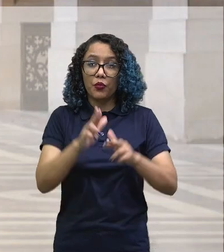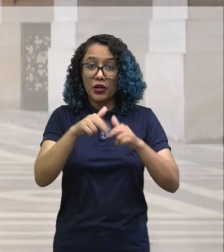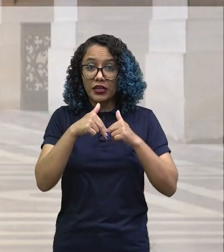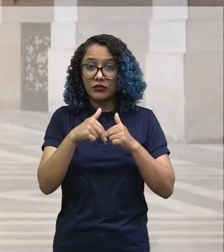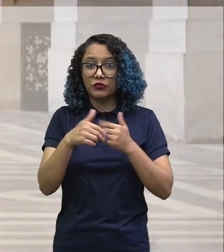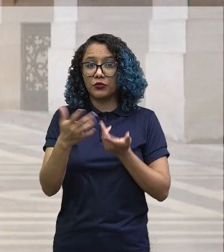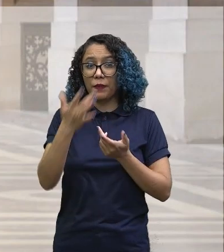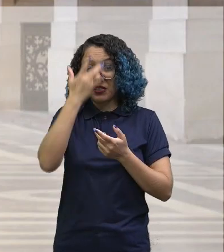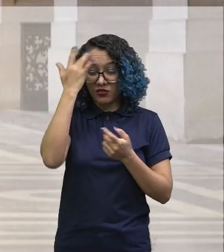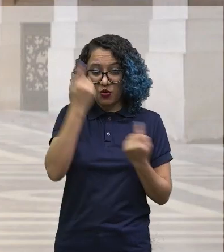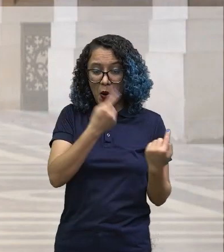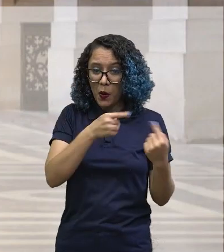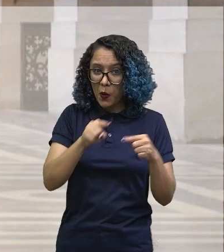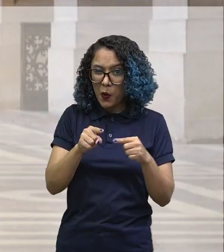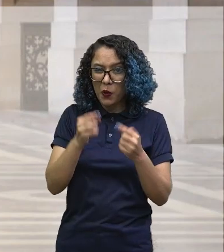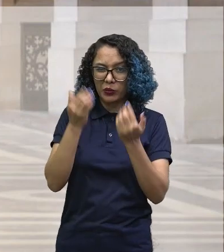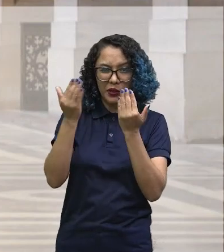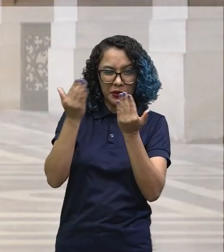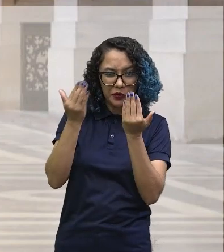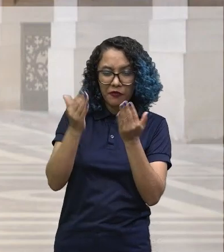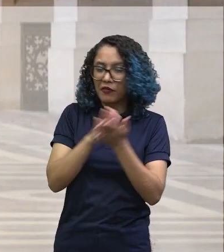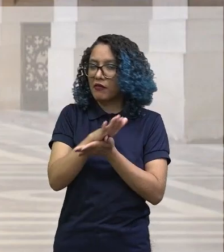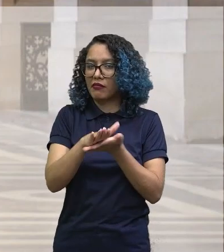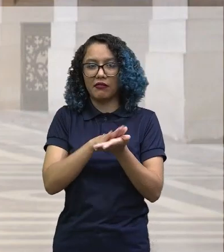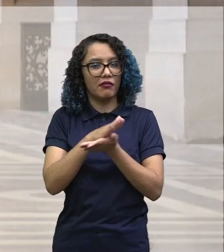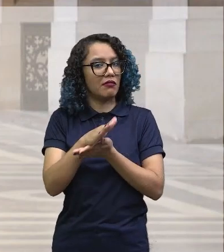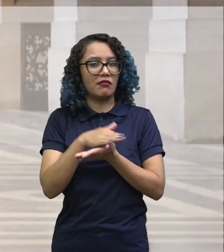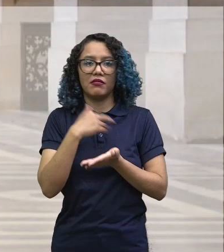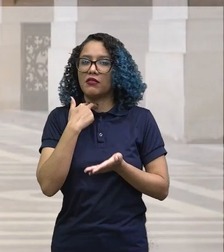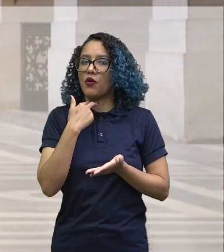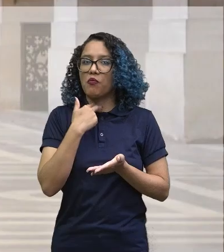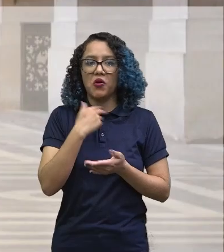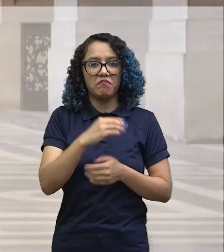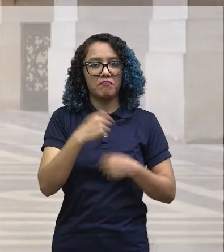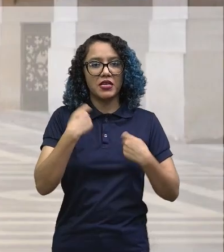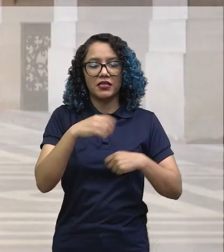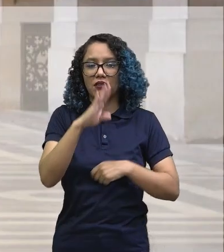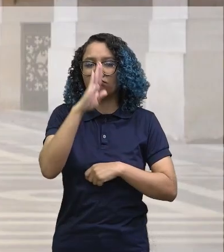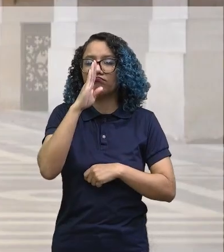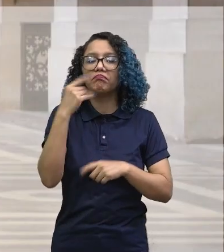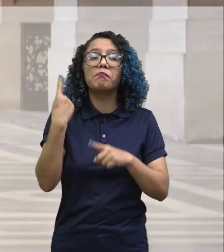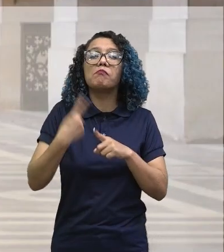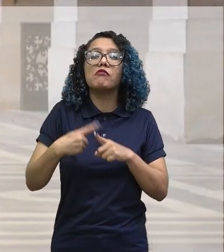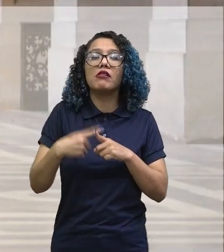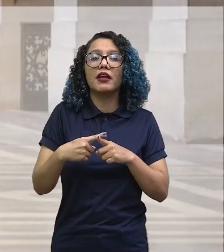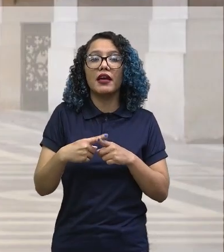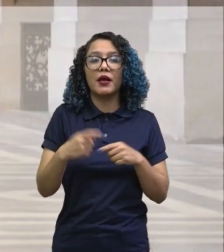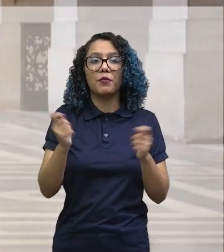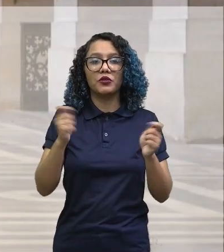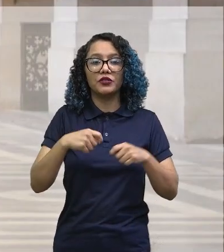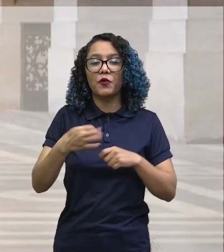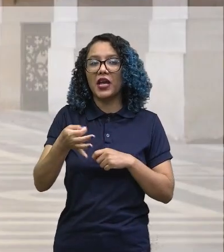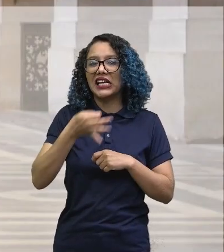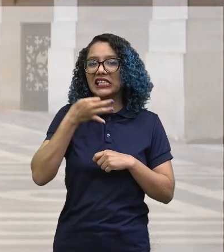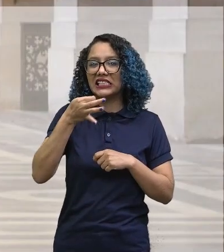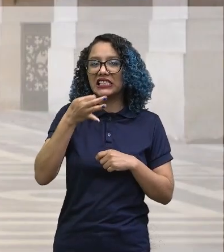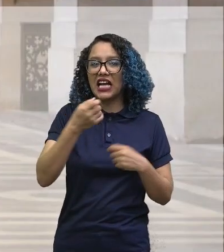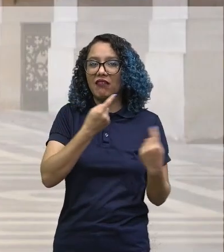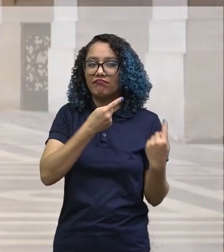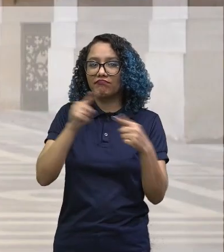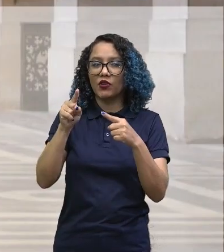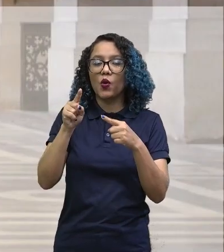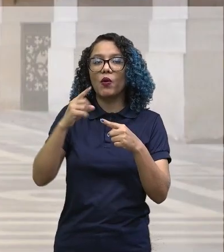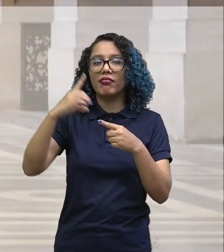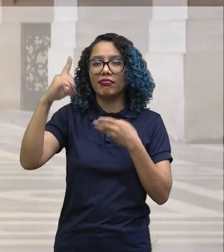poderiam questionar a autoridade e as decisões desse rei, porque estariam criticando, né,